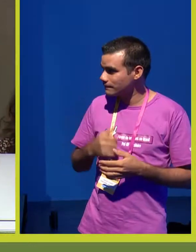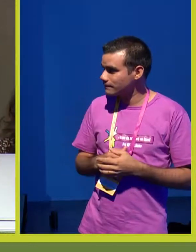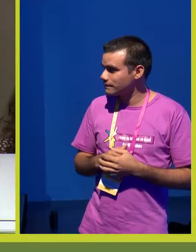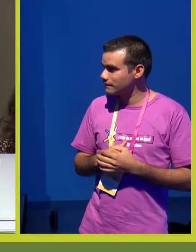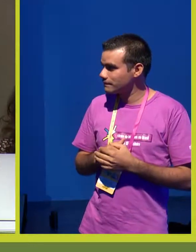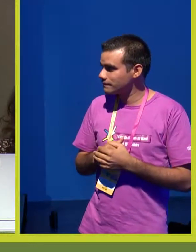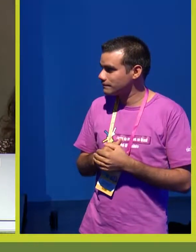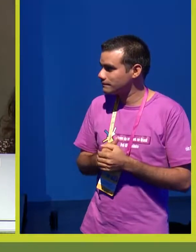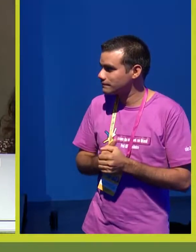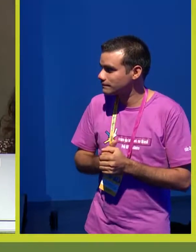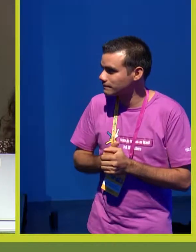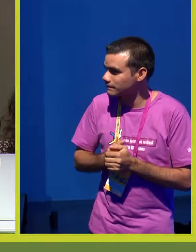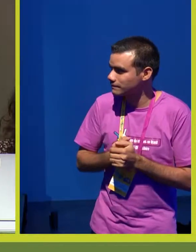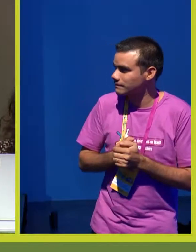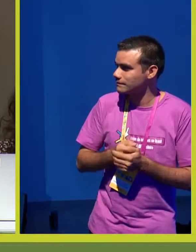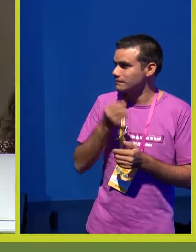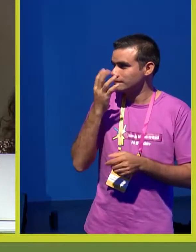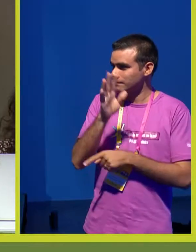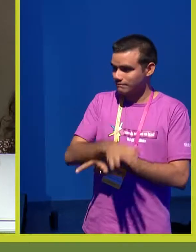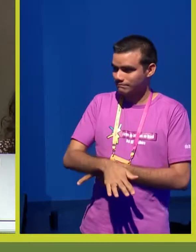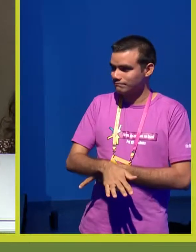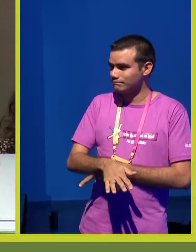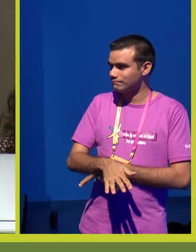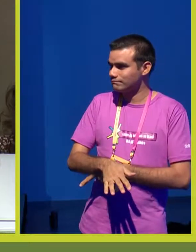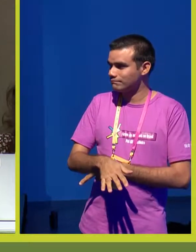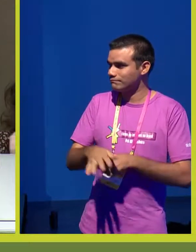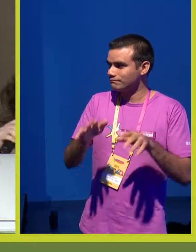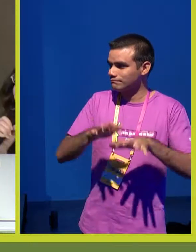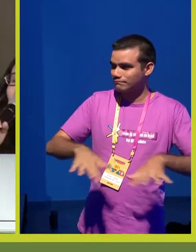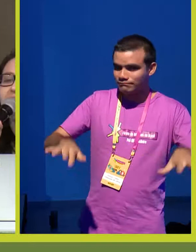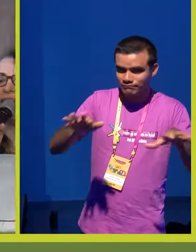Boa tarde a todas e todos.